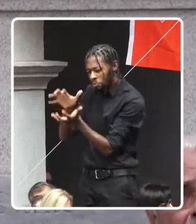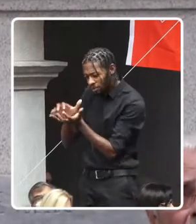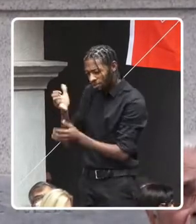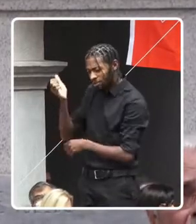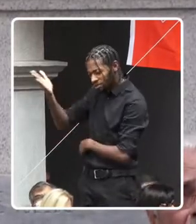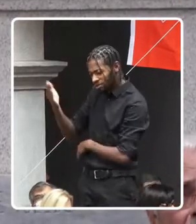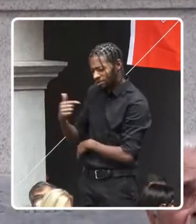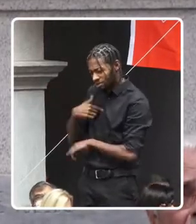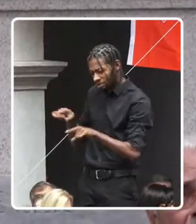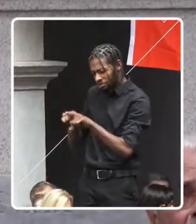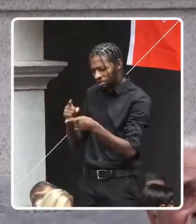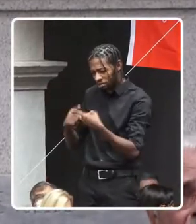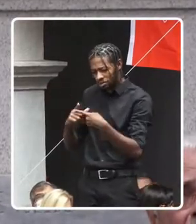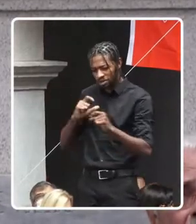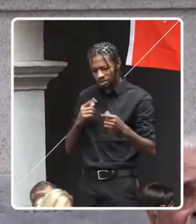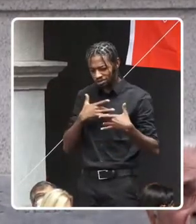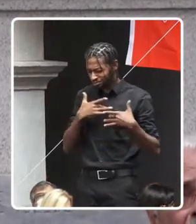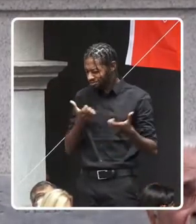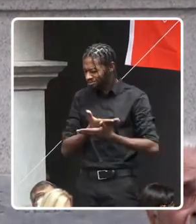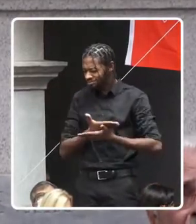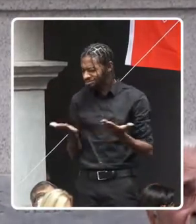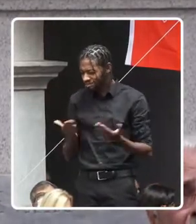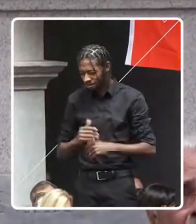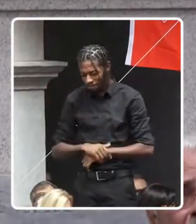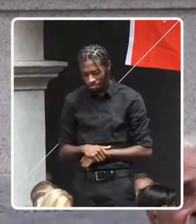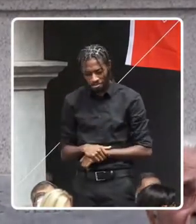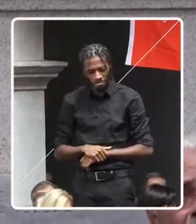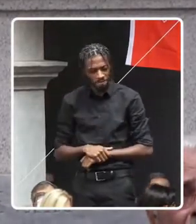presença e pela solidariedade com este ato.